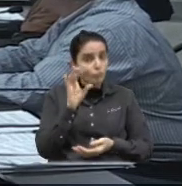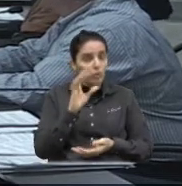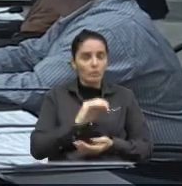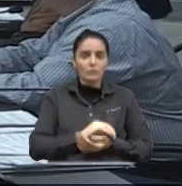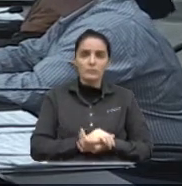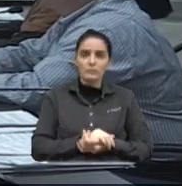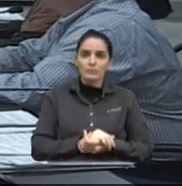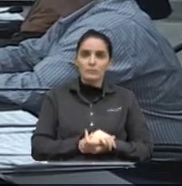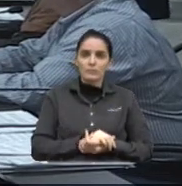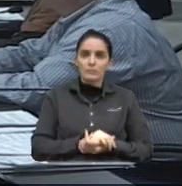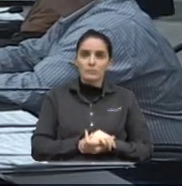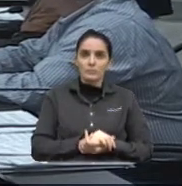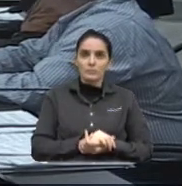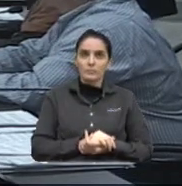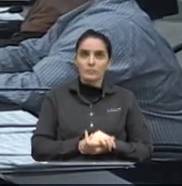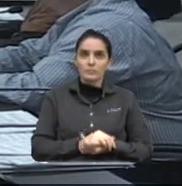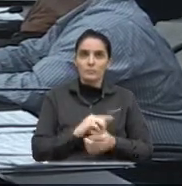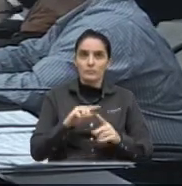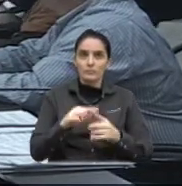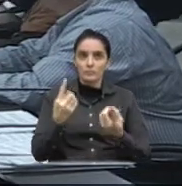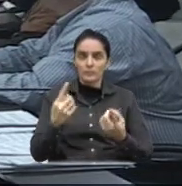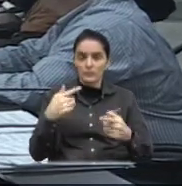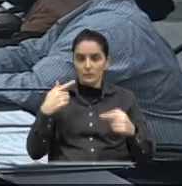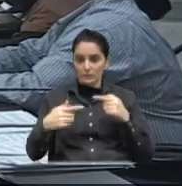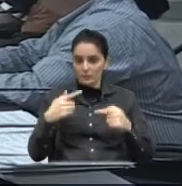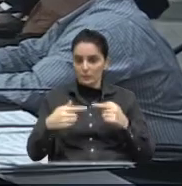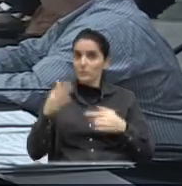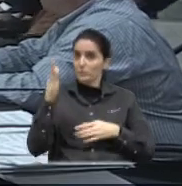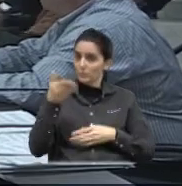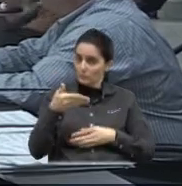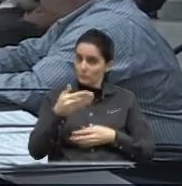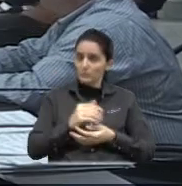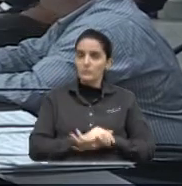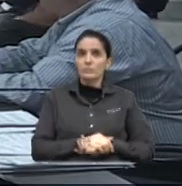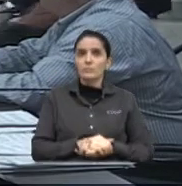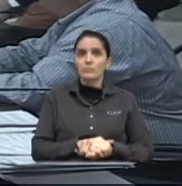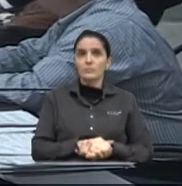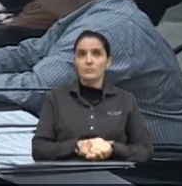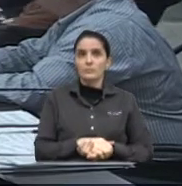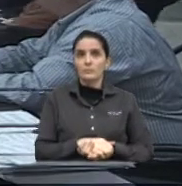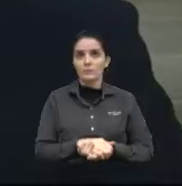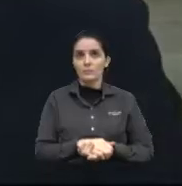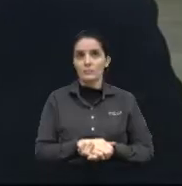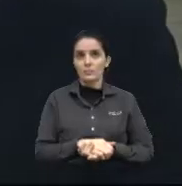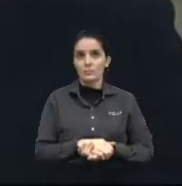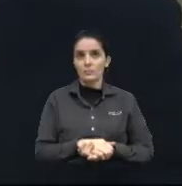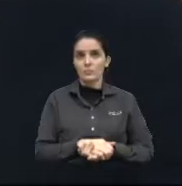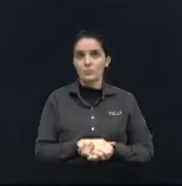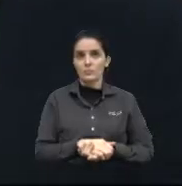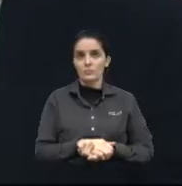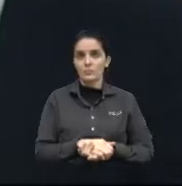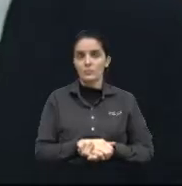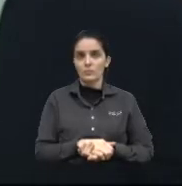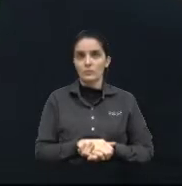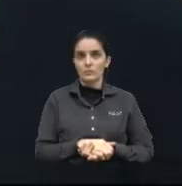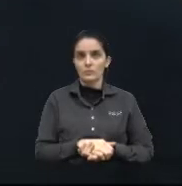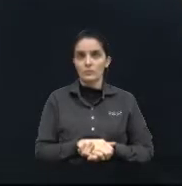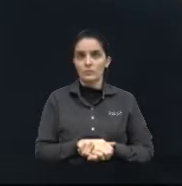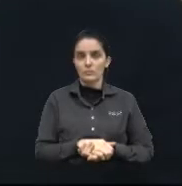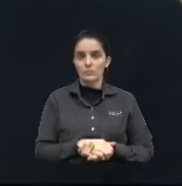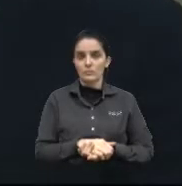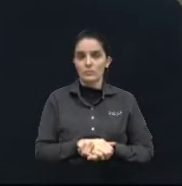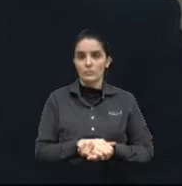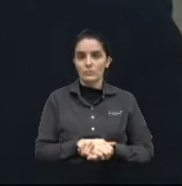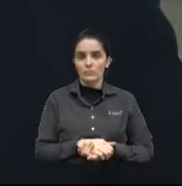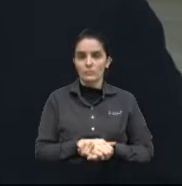que foi pintado de vaz foi continuando o raciocínio de obrigado pela